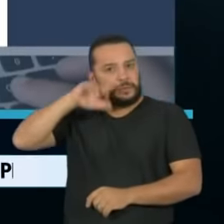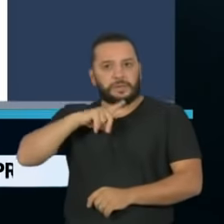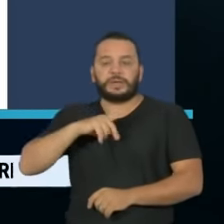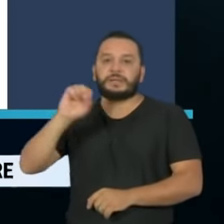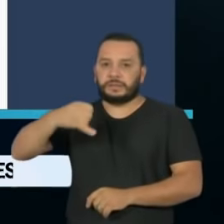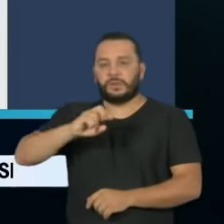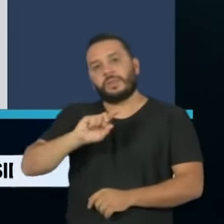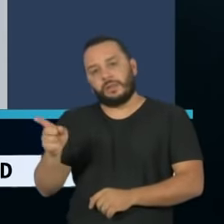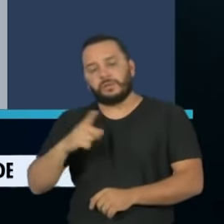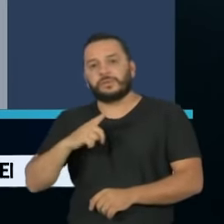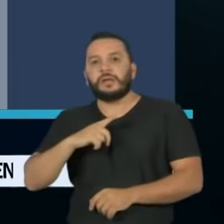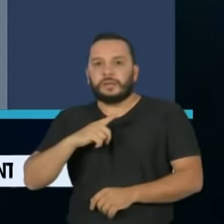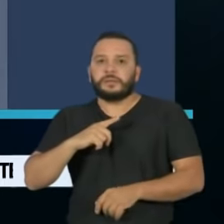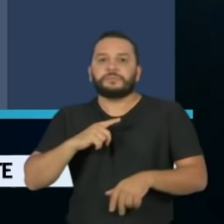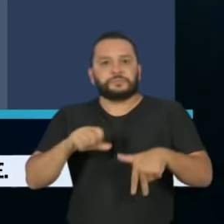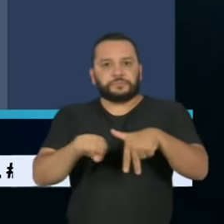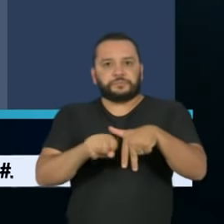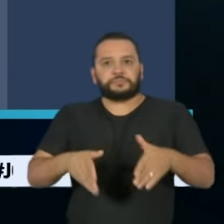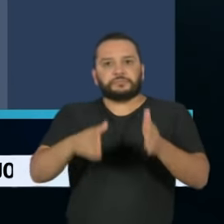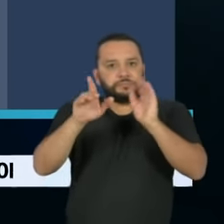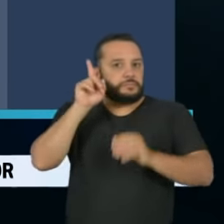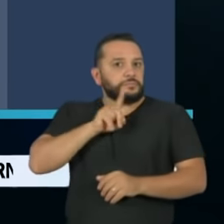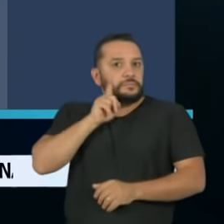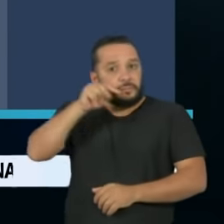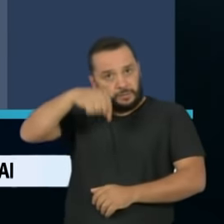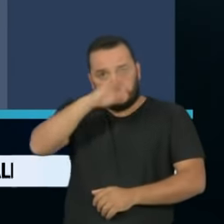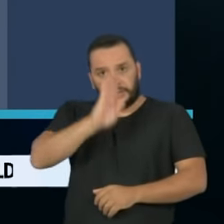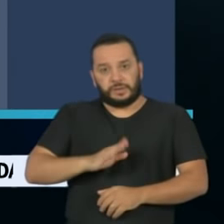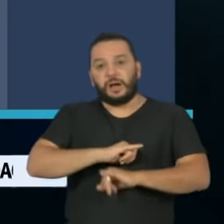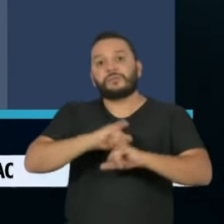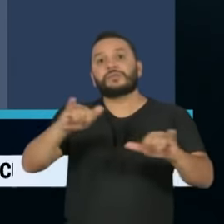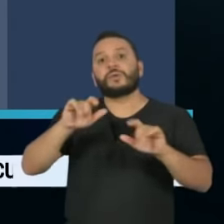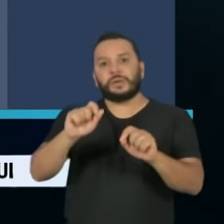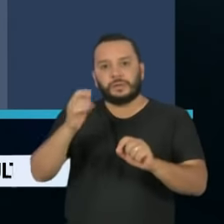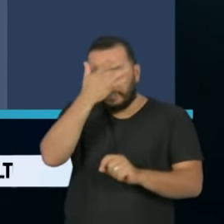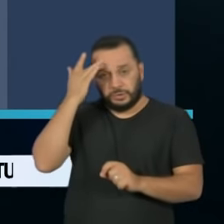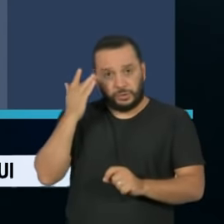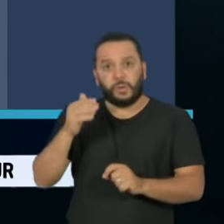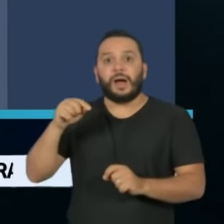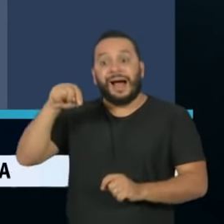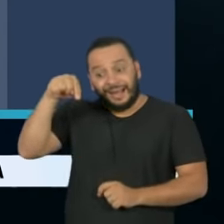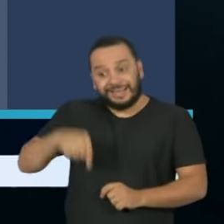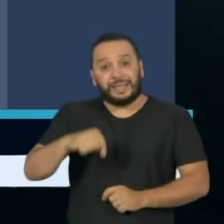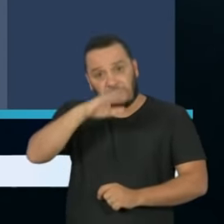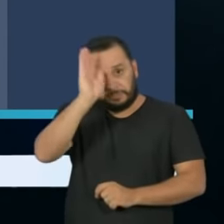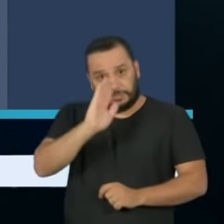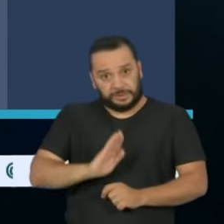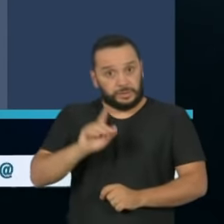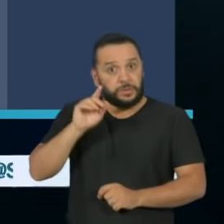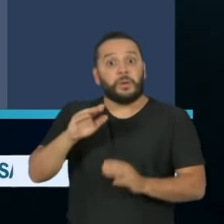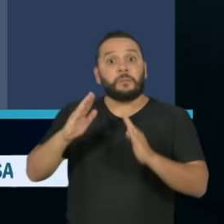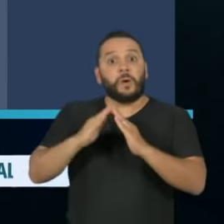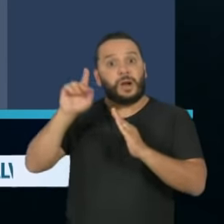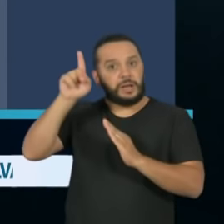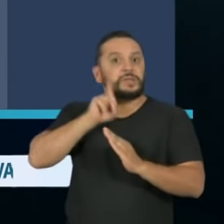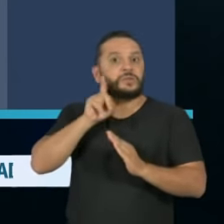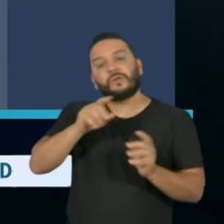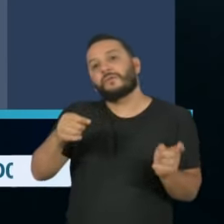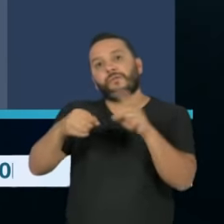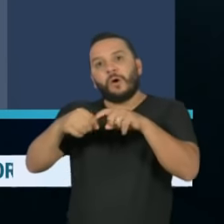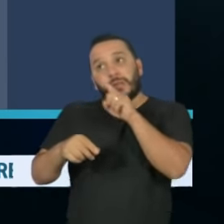Embaixada dos Estados Unidos no Brasil publicou um aviso na noite desta terça-feira para que os americanos que estão aqui voltem o quanto antes para o país,